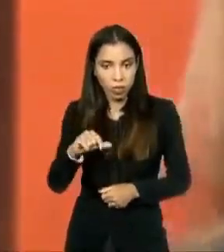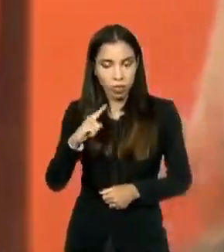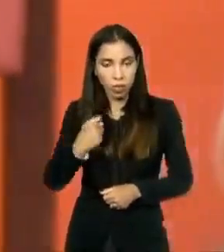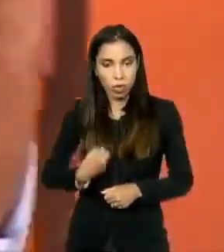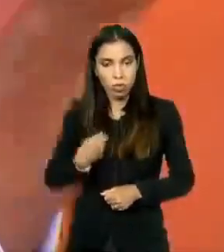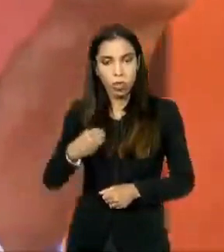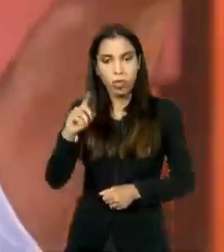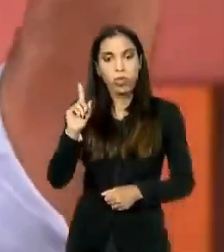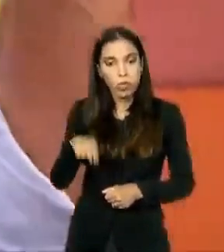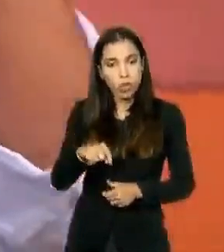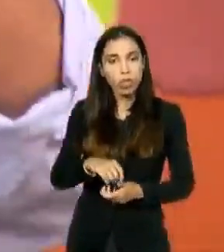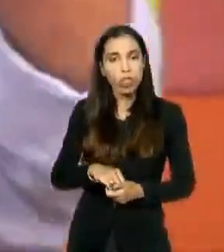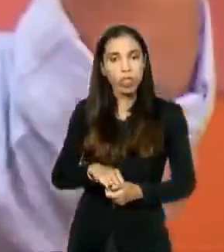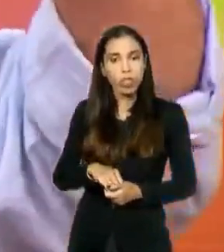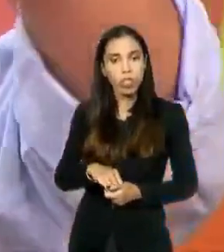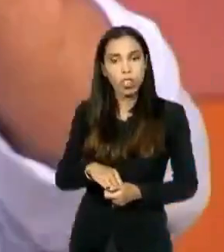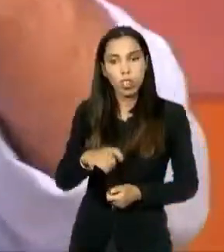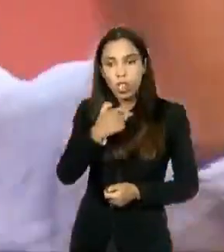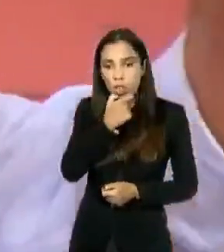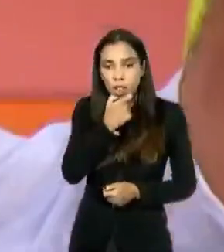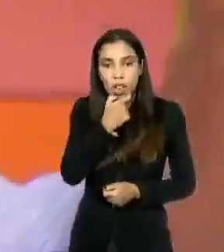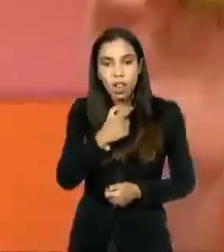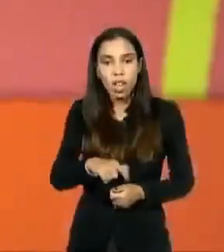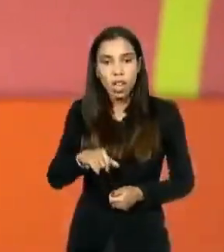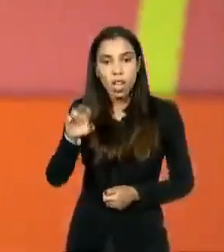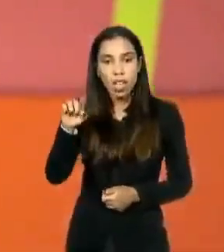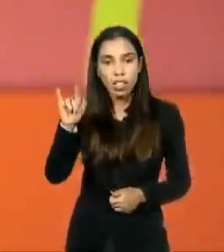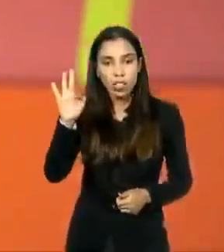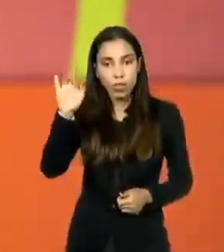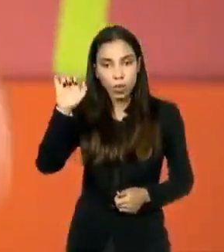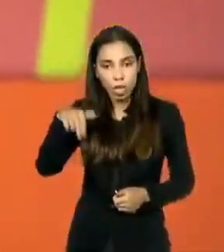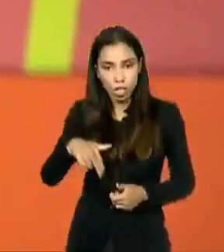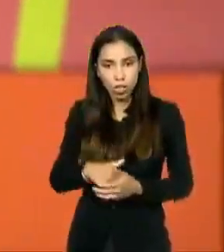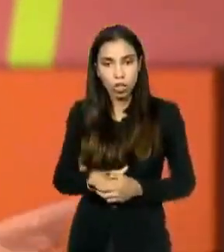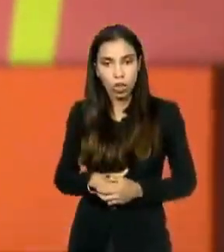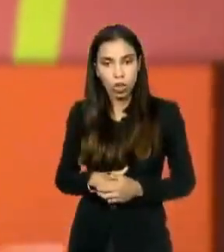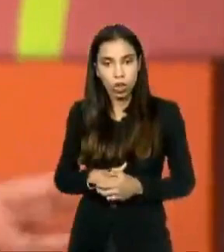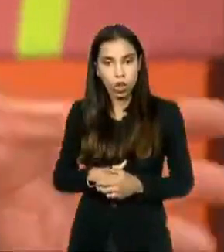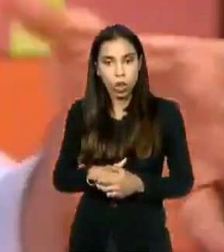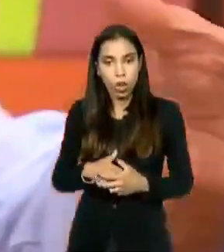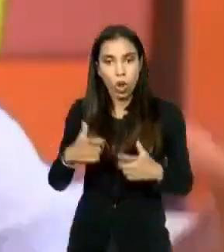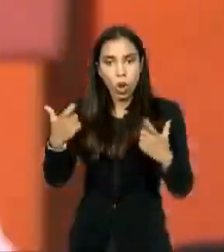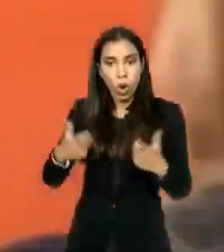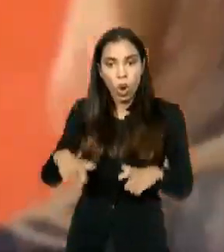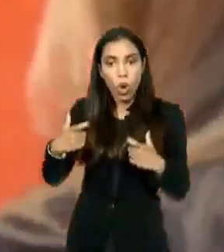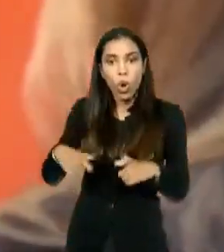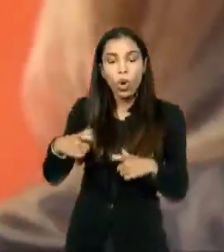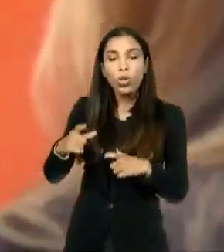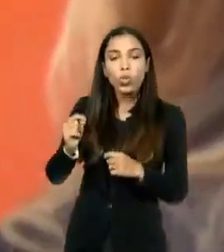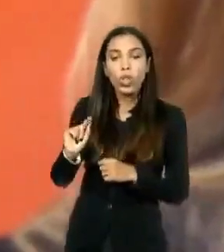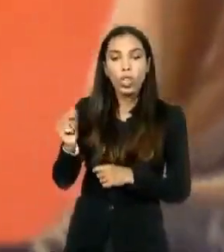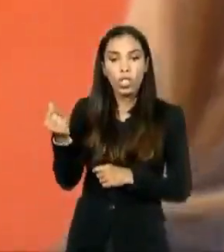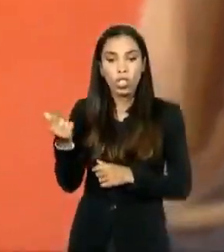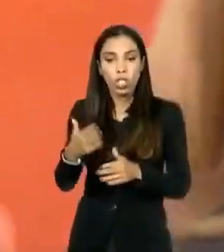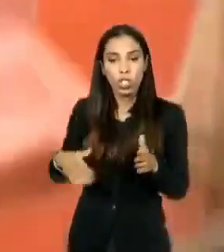termo? Gentrificação é um termo em inglês, que é gentrification, que é uma questão de aonde o capital chega,